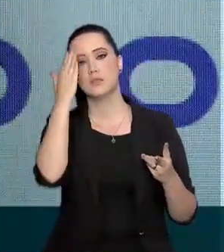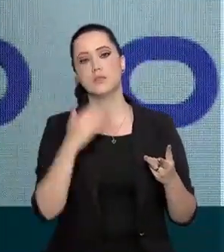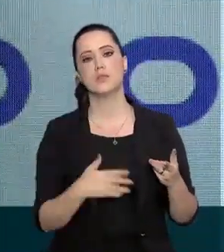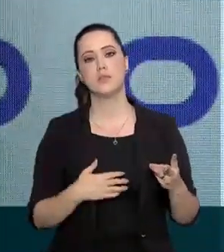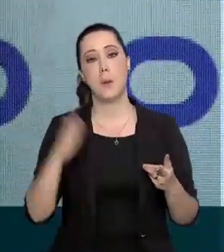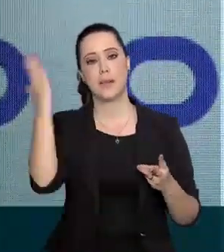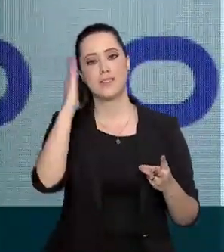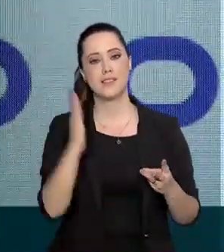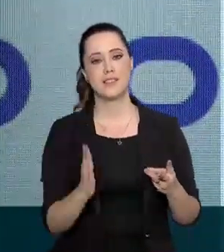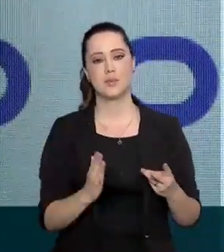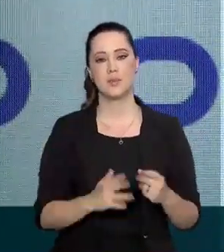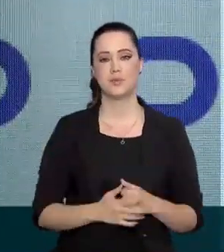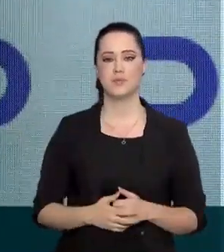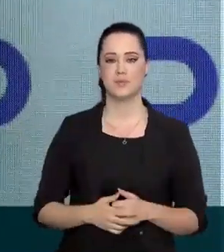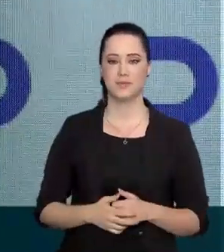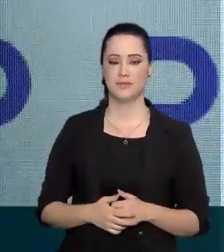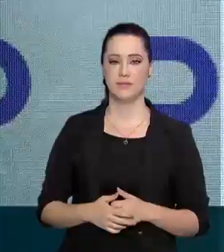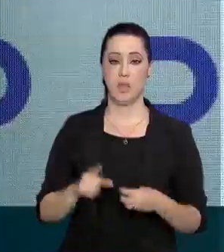Brasil.